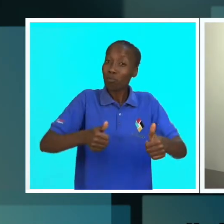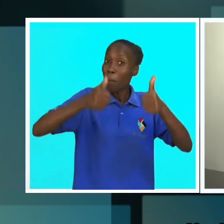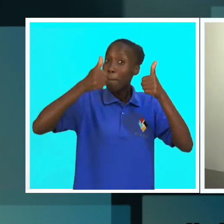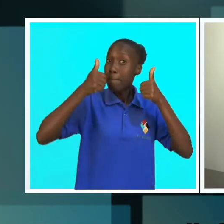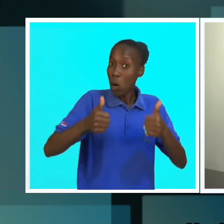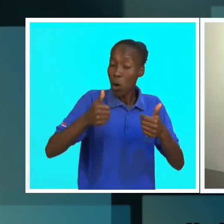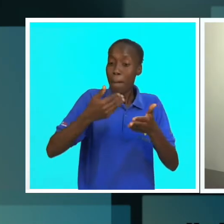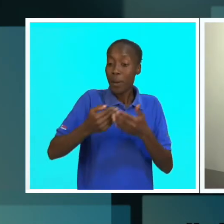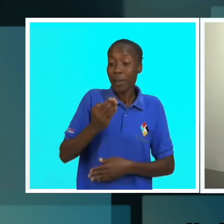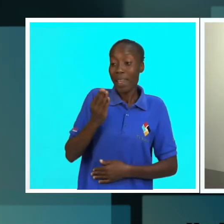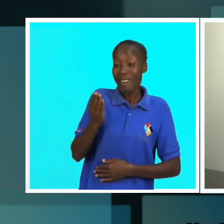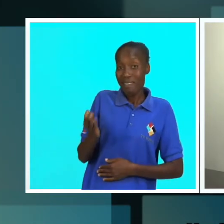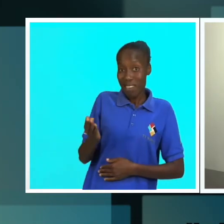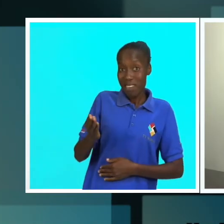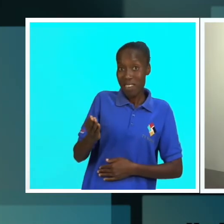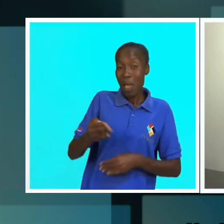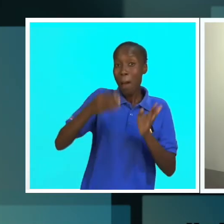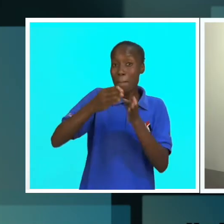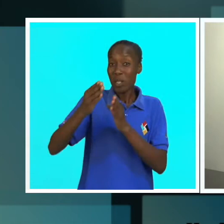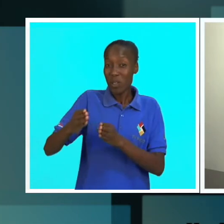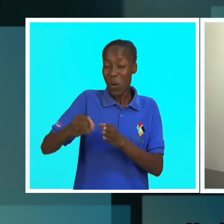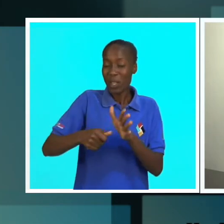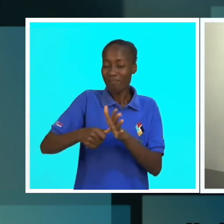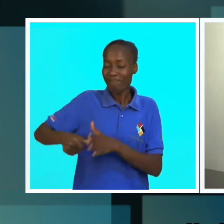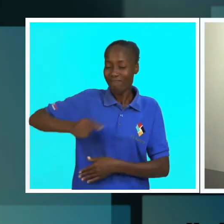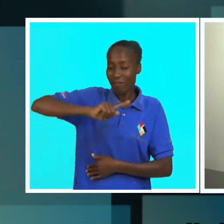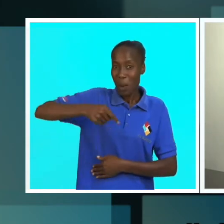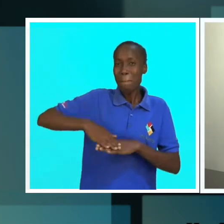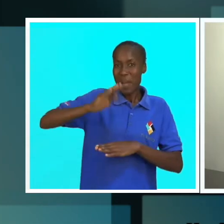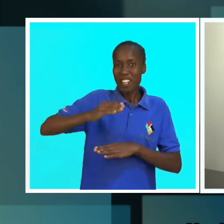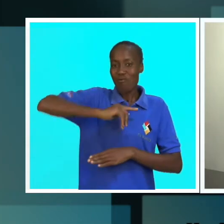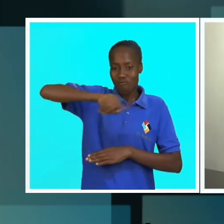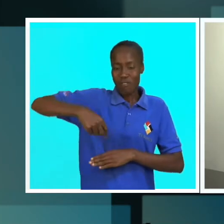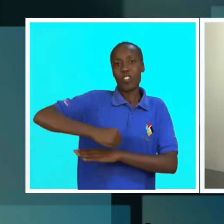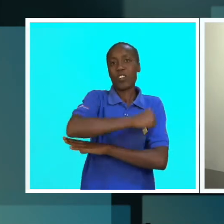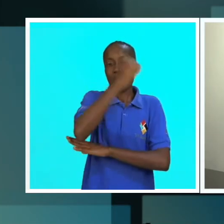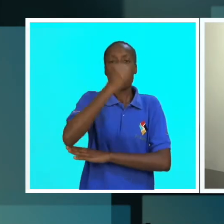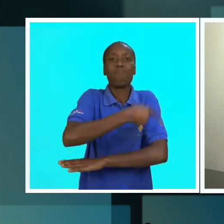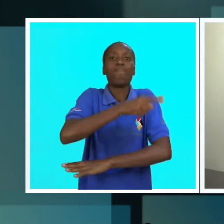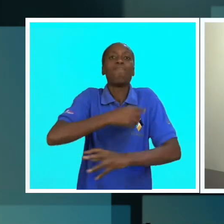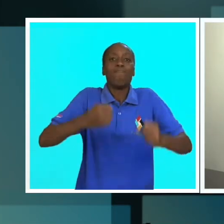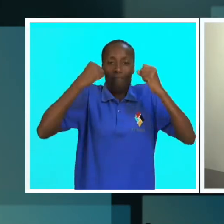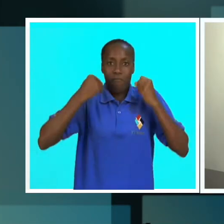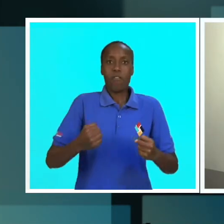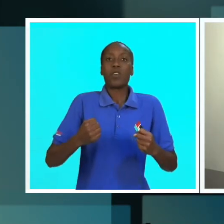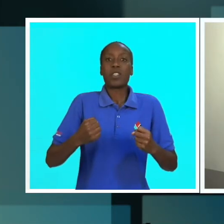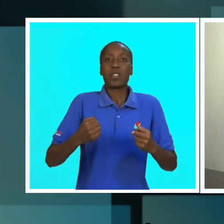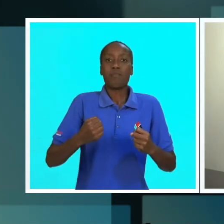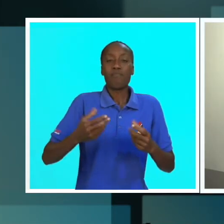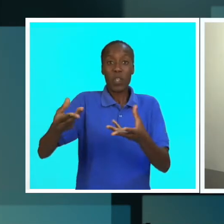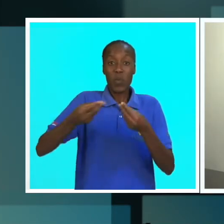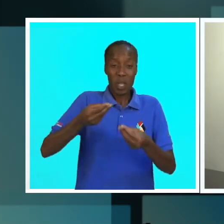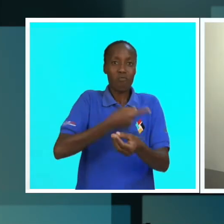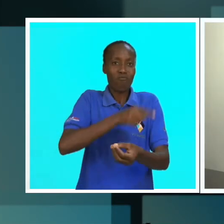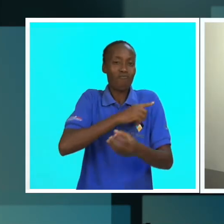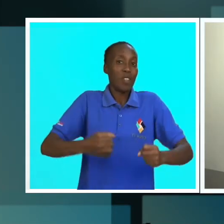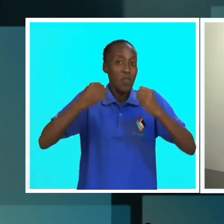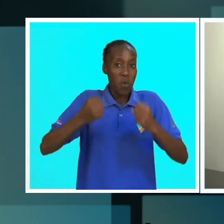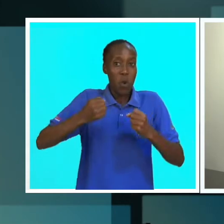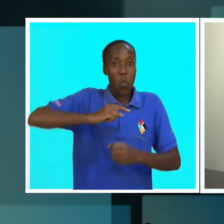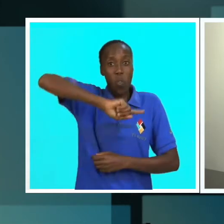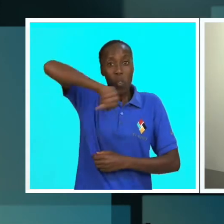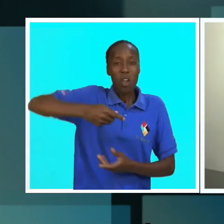esta parte que nos hostilizam dá-nos força. Nós tiramos a parte positiva disso. Dá-nos força. Então nós